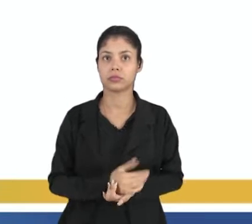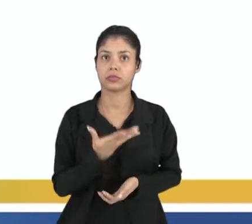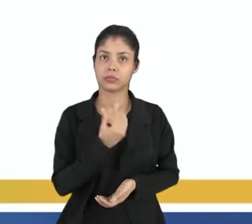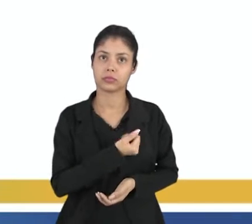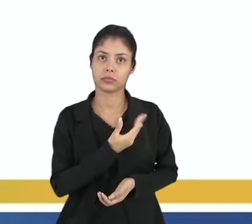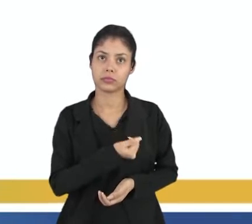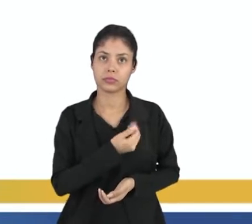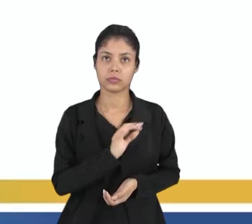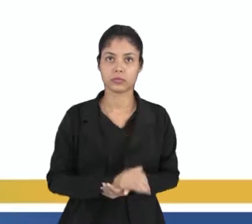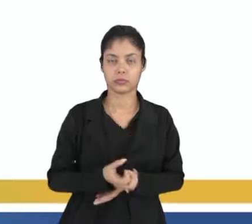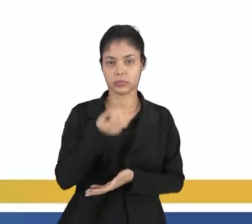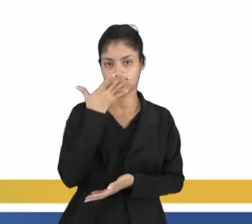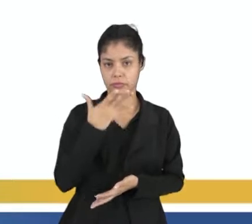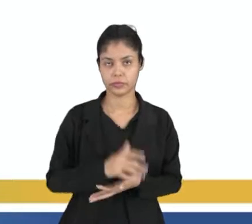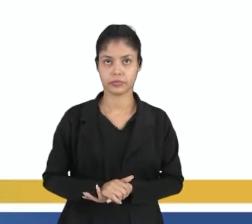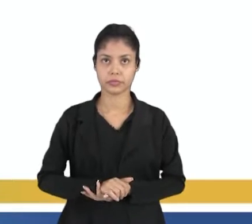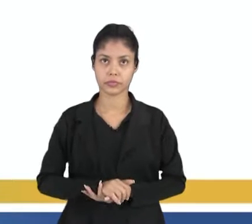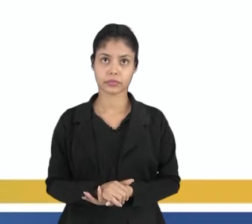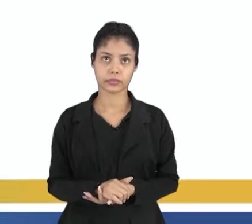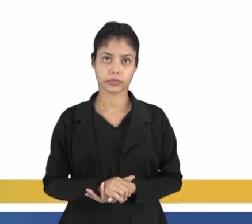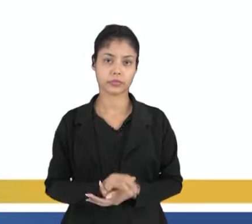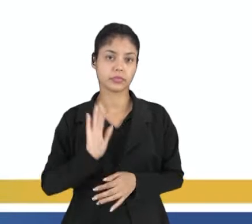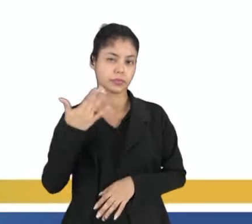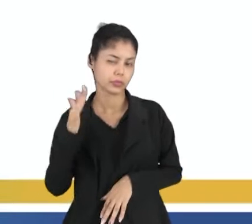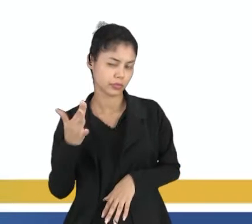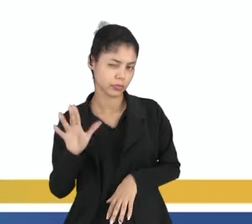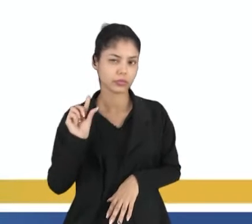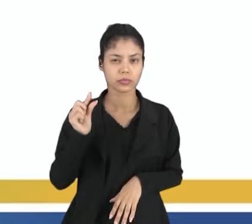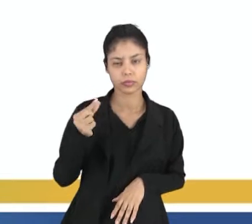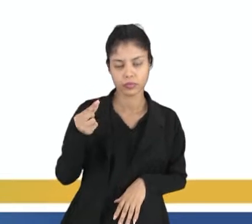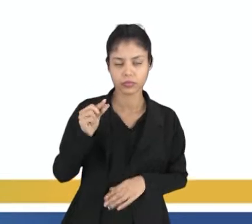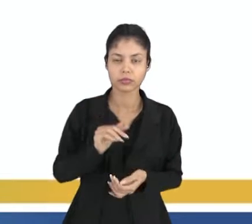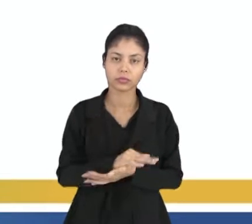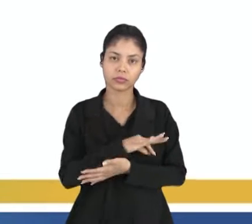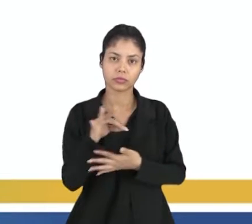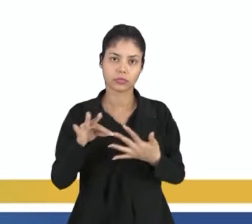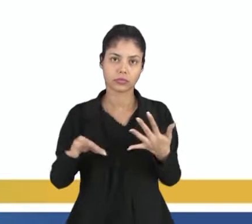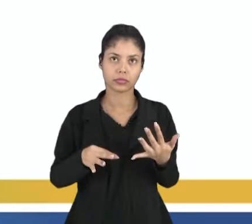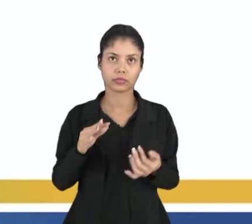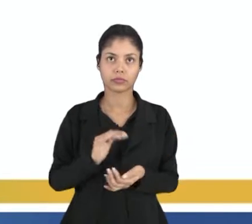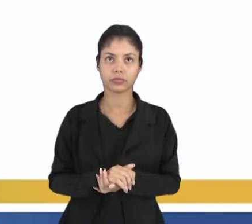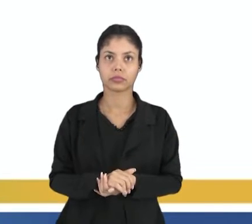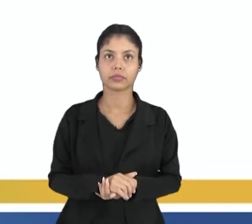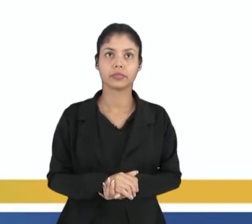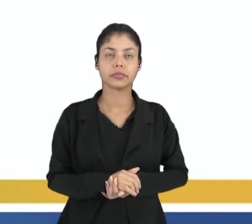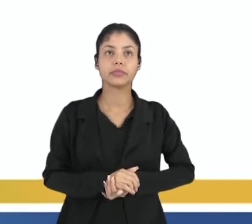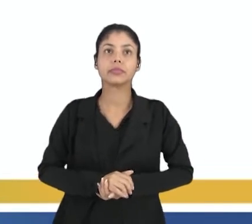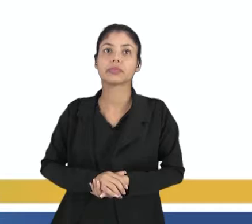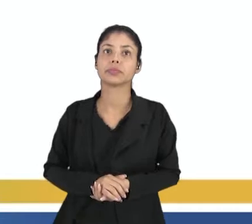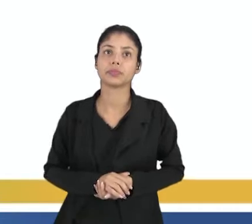tabelas, ilustrações e fotografias. Mais ou menos um pouco dos elementos infográficos.